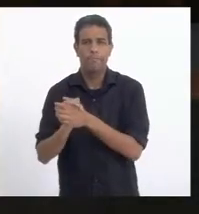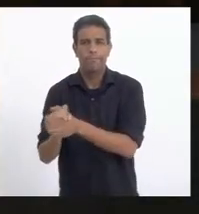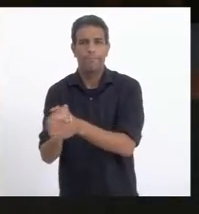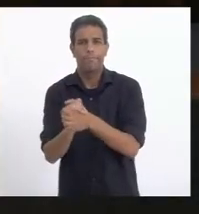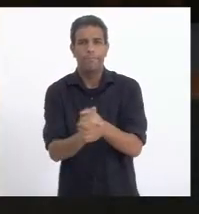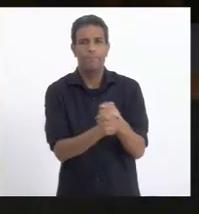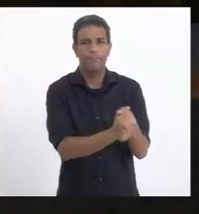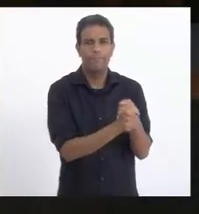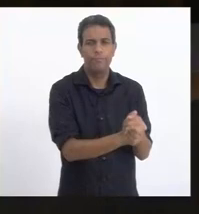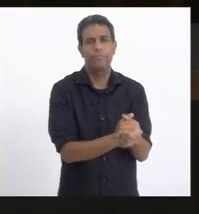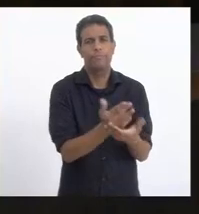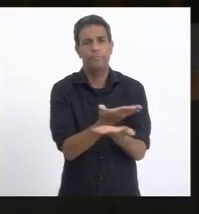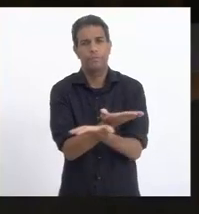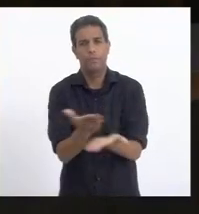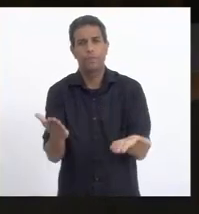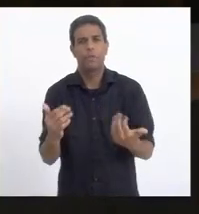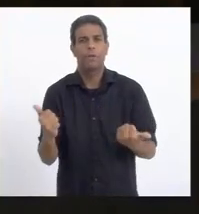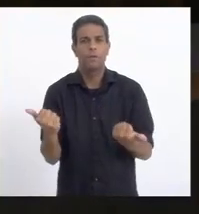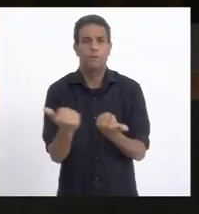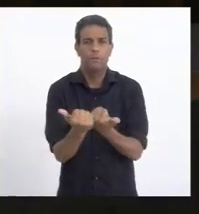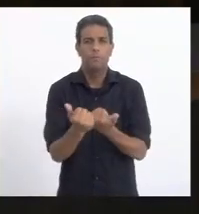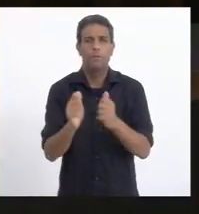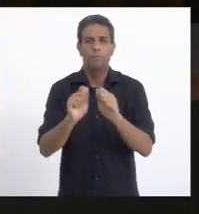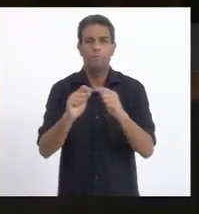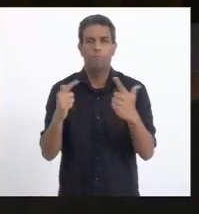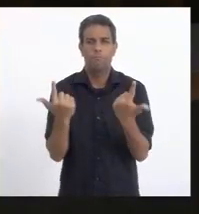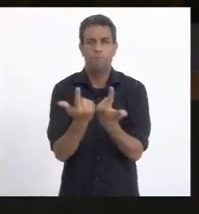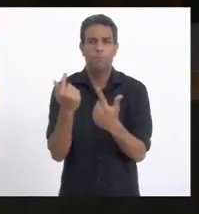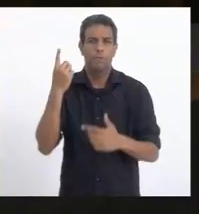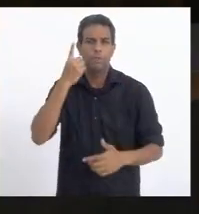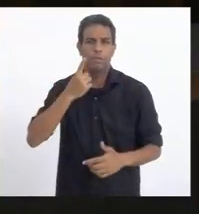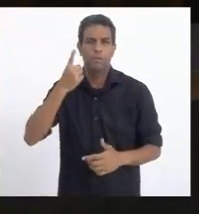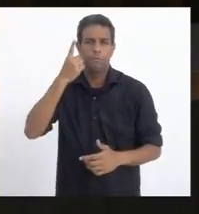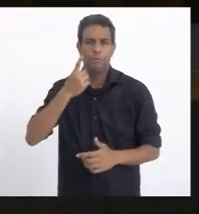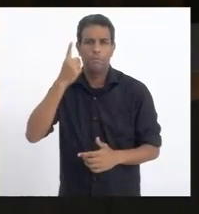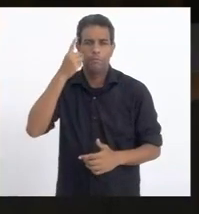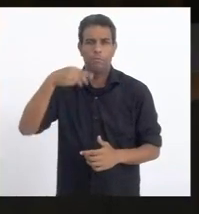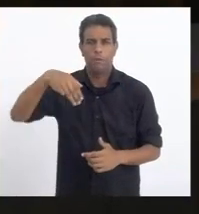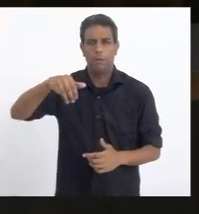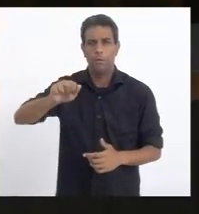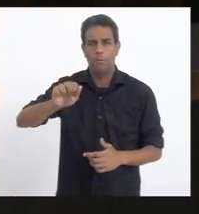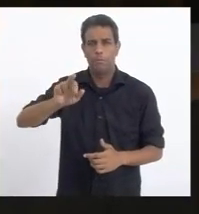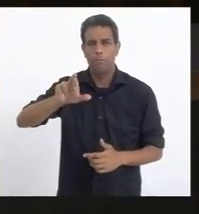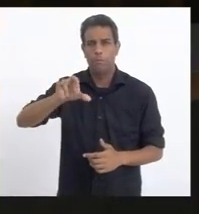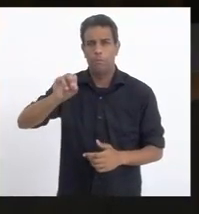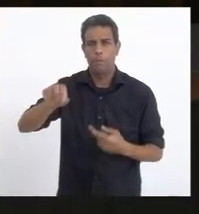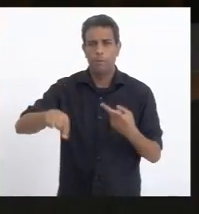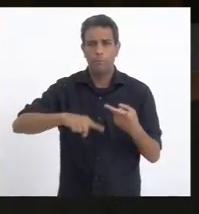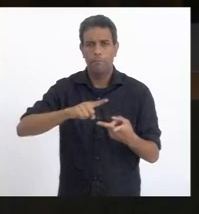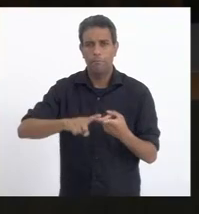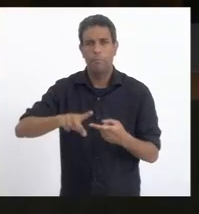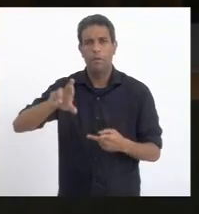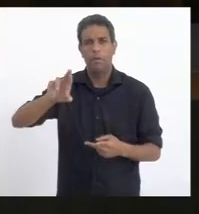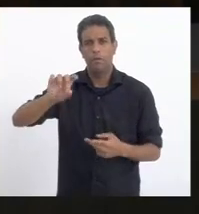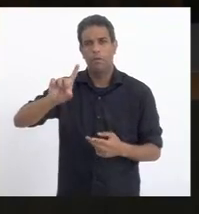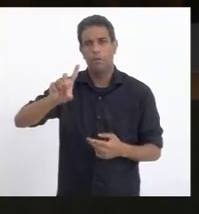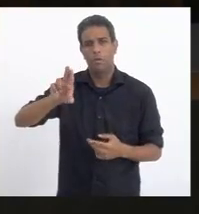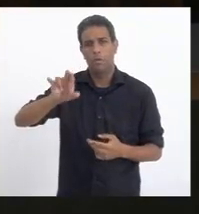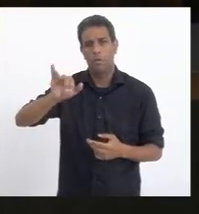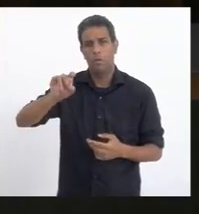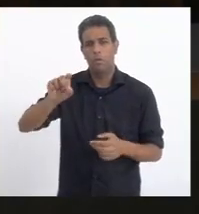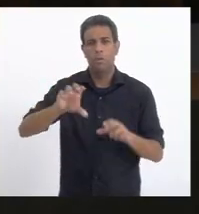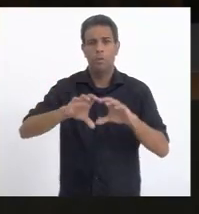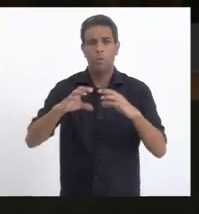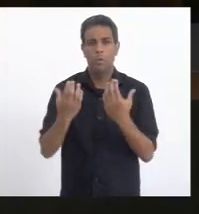daqui de nossos companheiros do Parlamento Deputado Márcio Pacheco Deputado Rodrigo alguém que